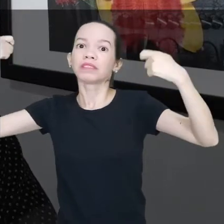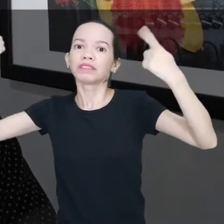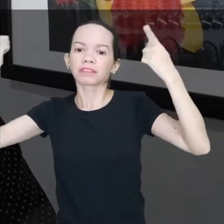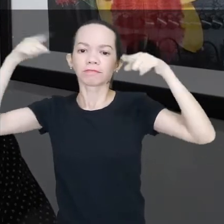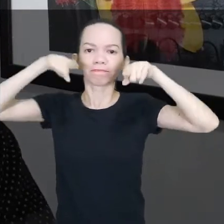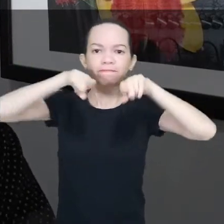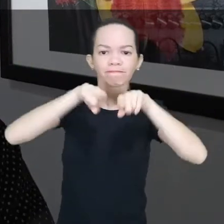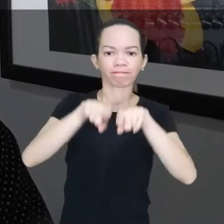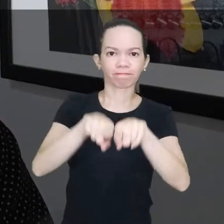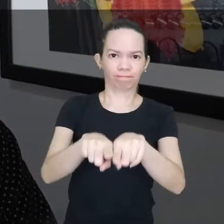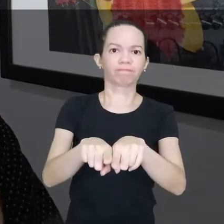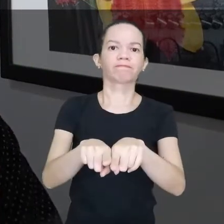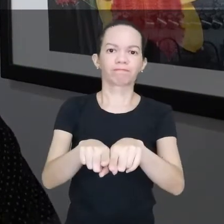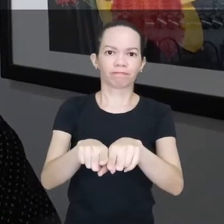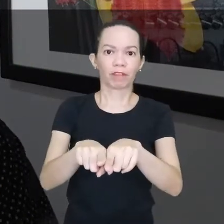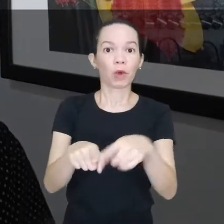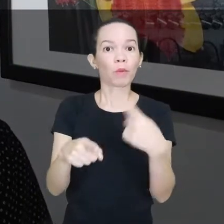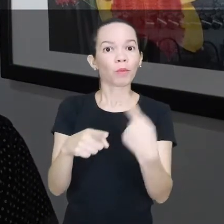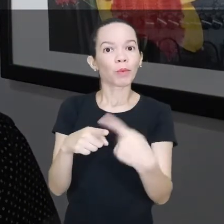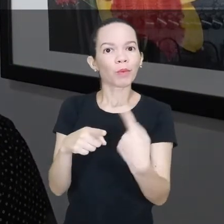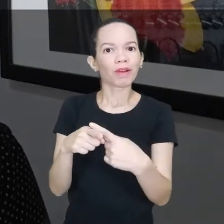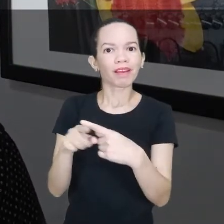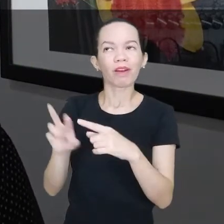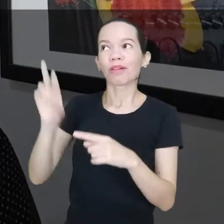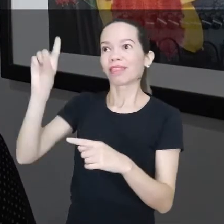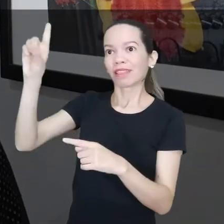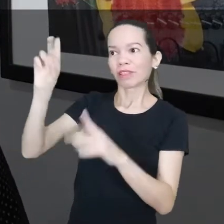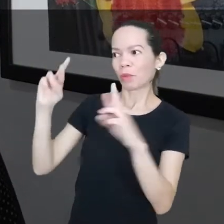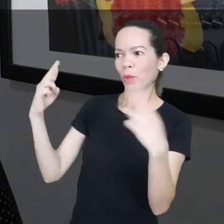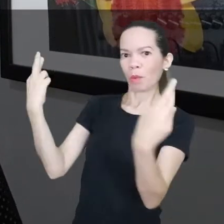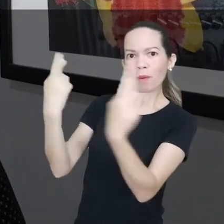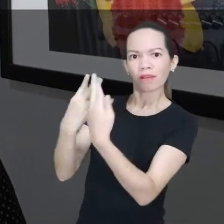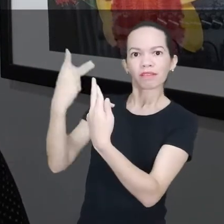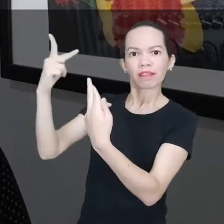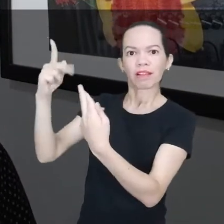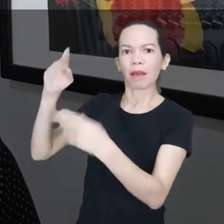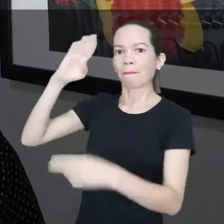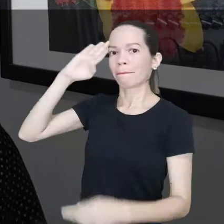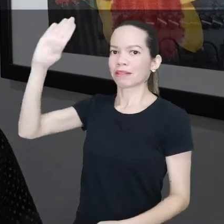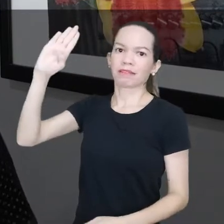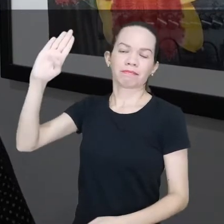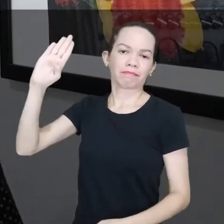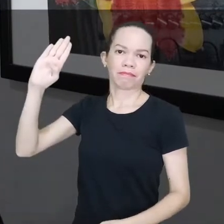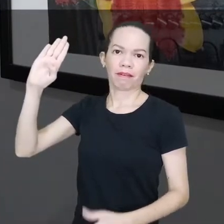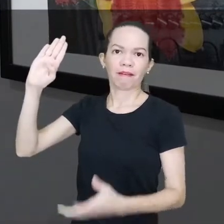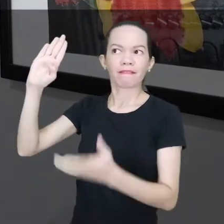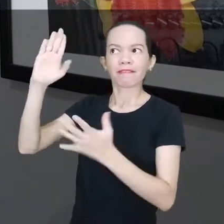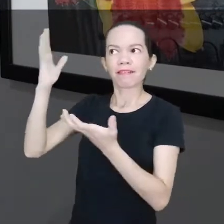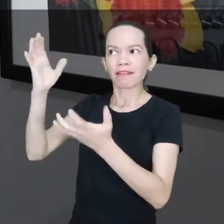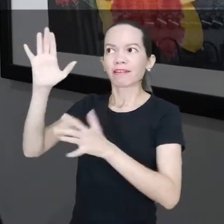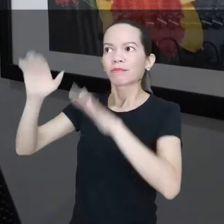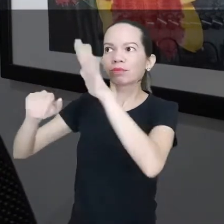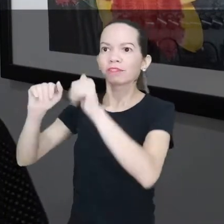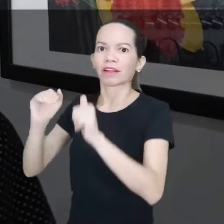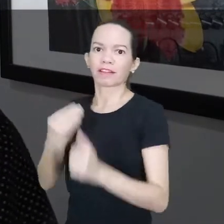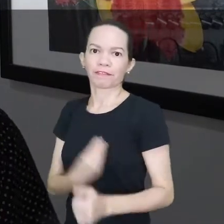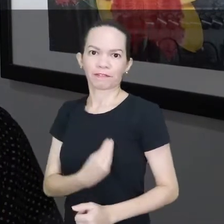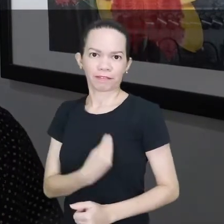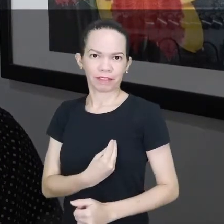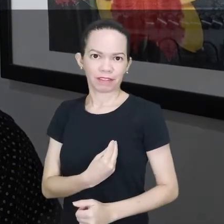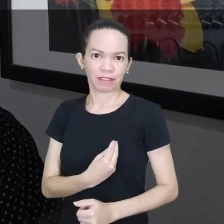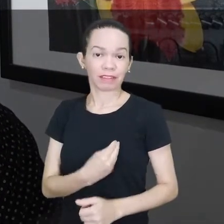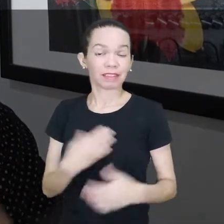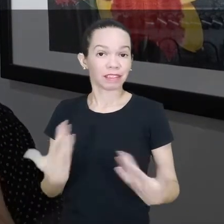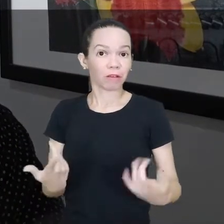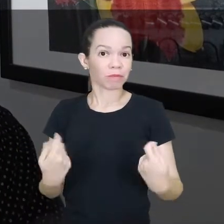nossas prioridades. É isso que eu e você temos que entender em primeira mão a respeito desse tema. Alinhe seus